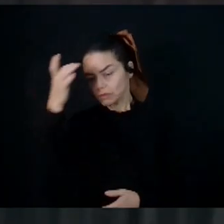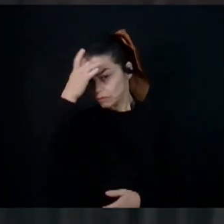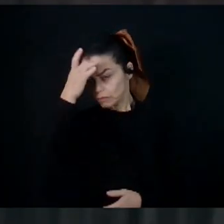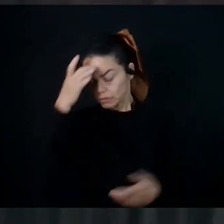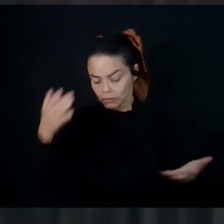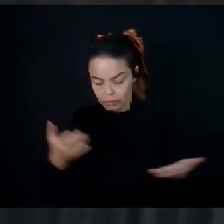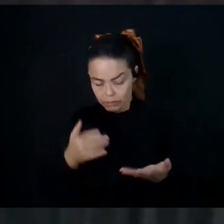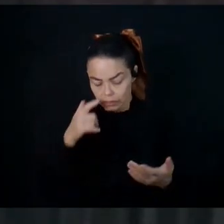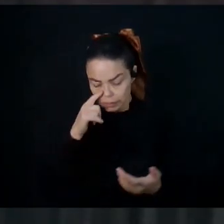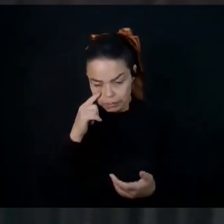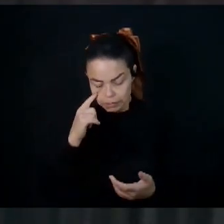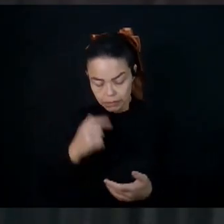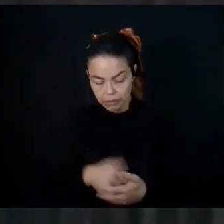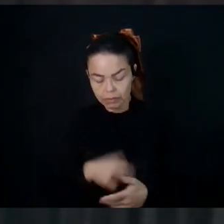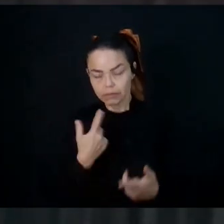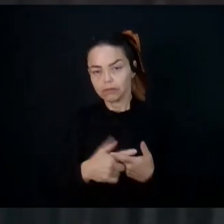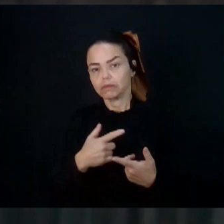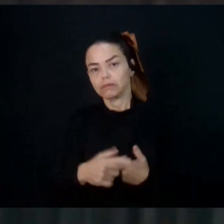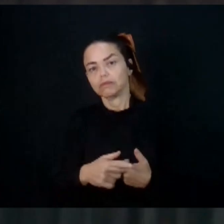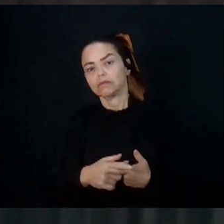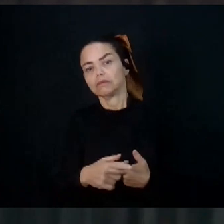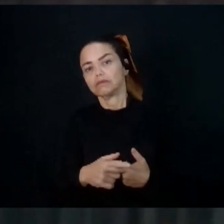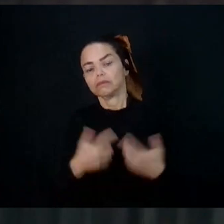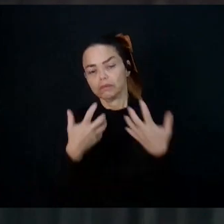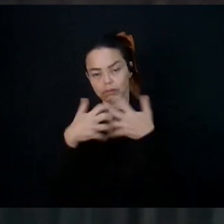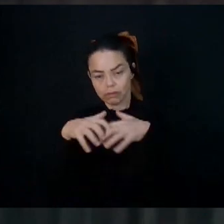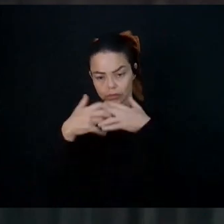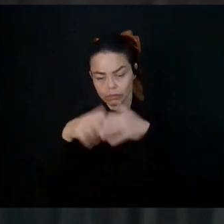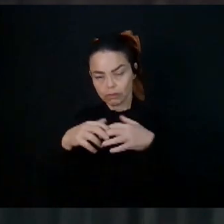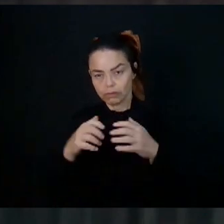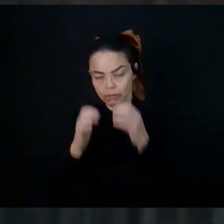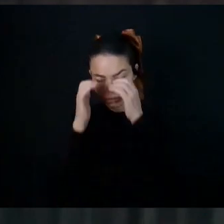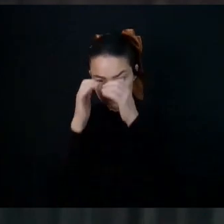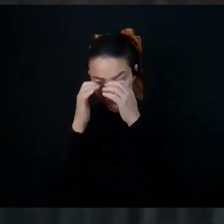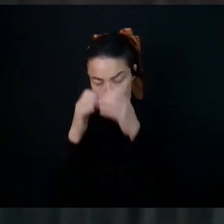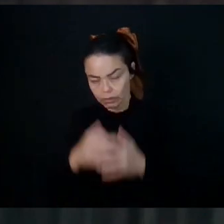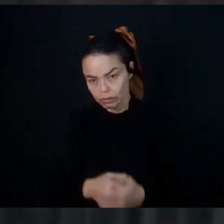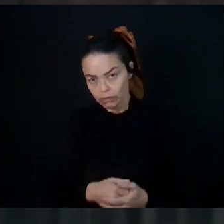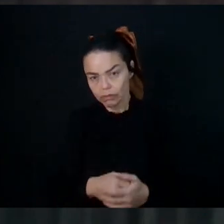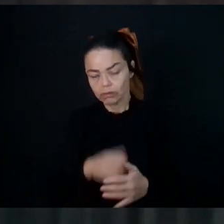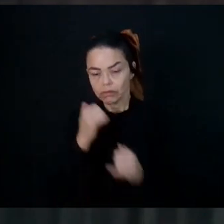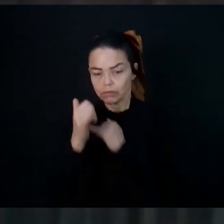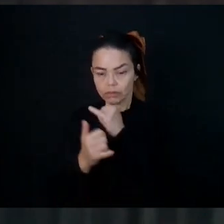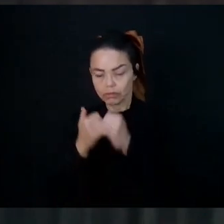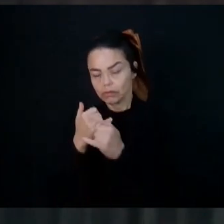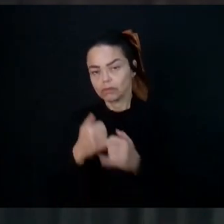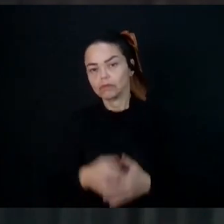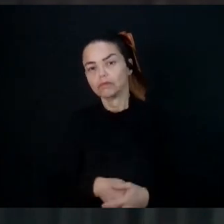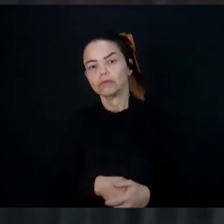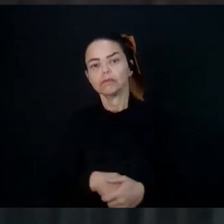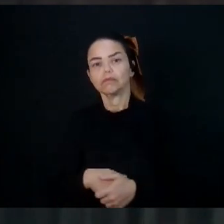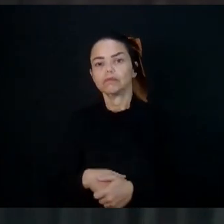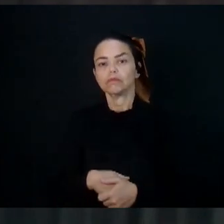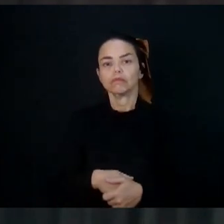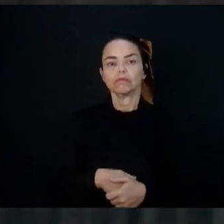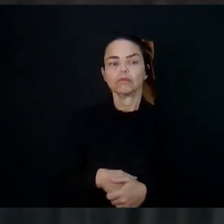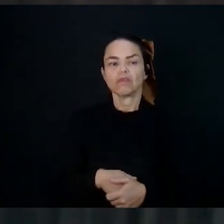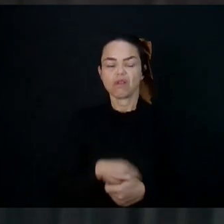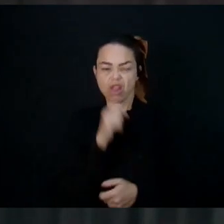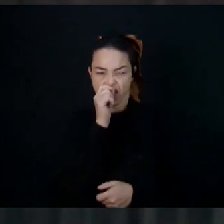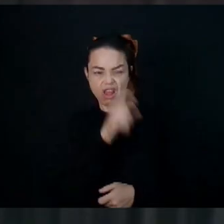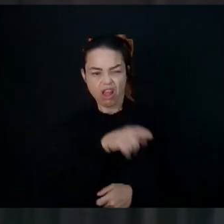tendo, é porque diante de muitas reflexões, e aí chegou na internet, as pessoas começam a ridicularizar essa